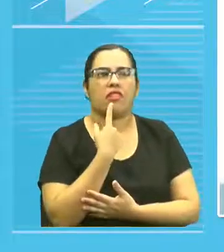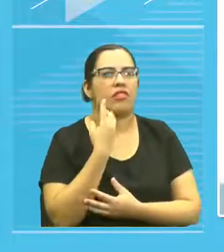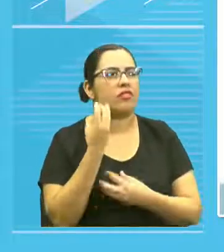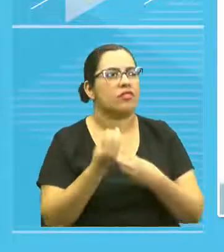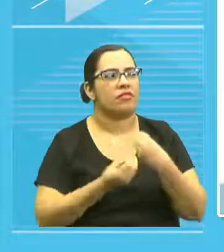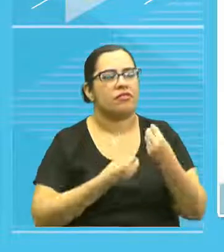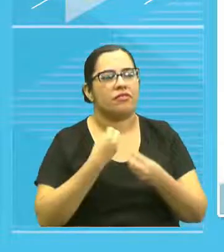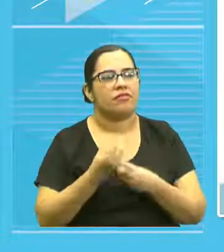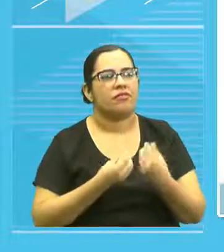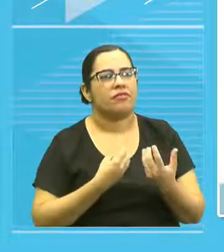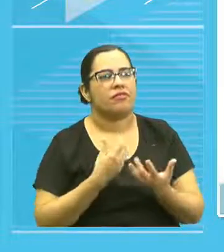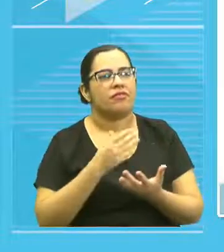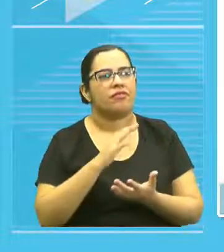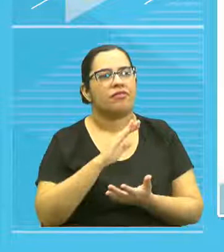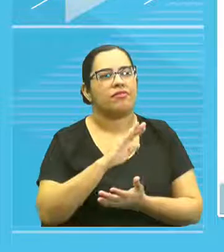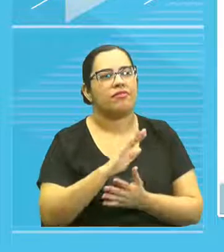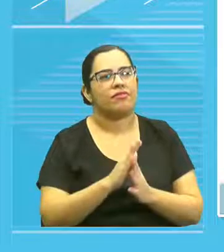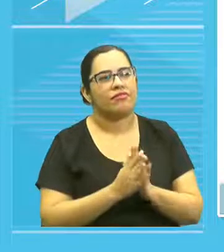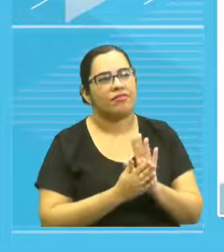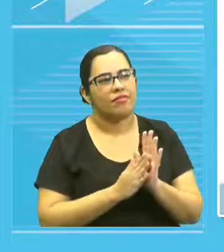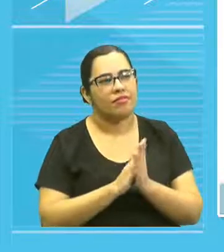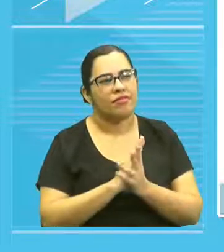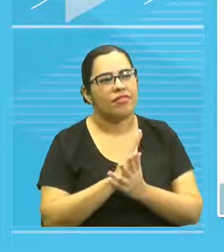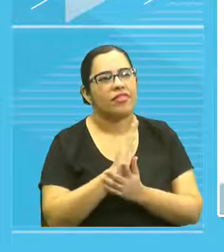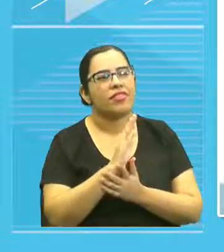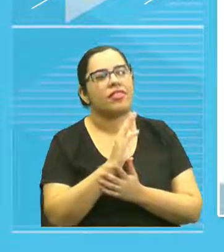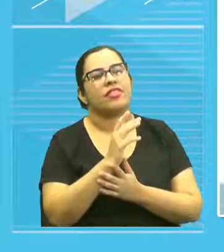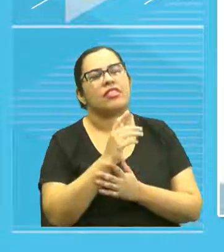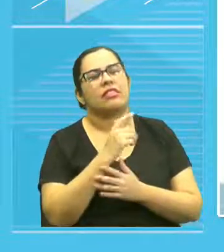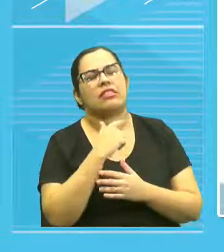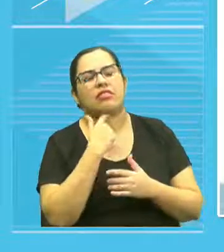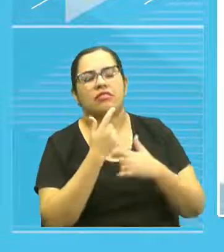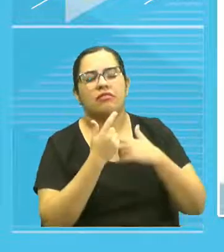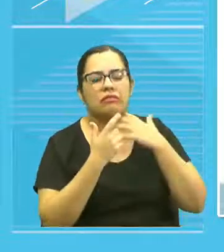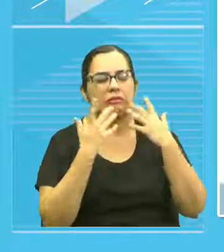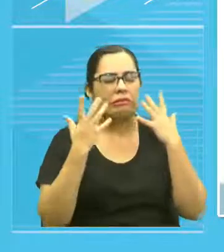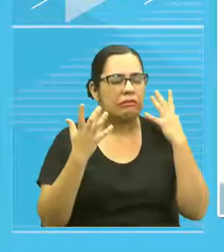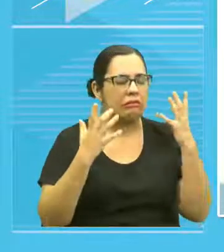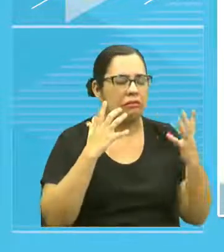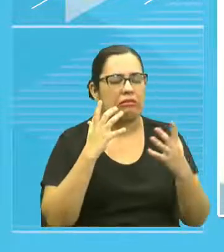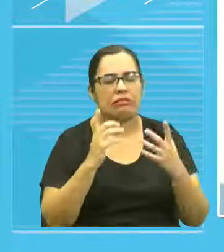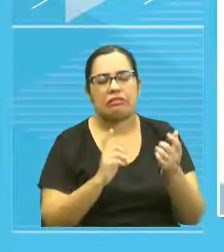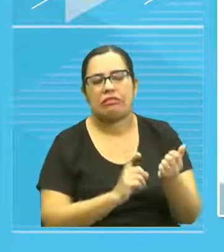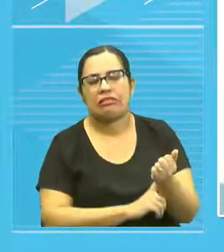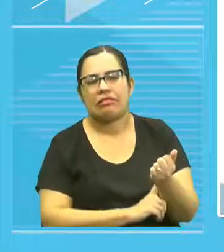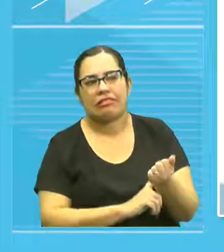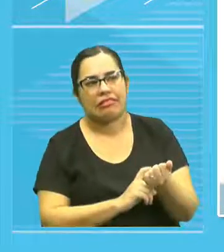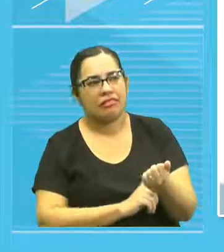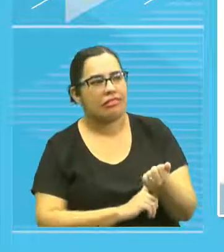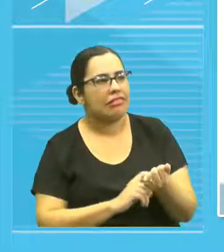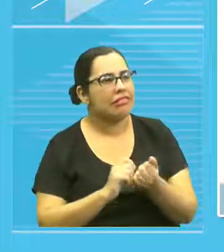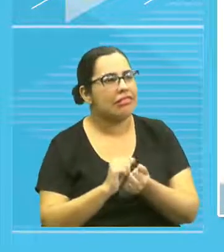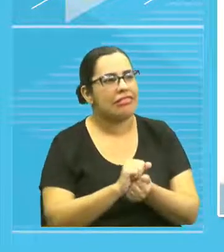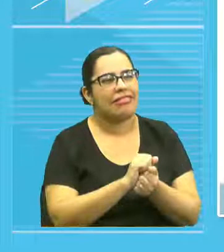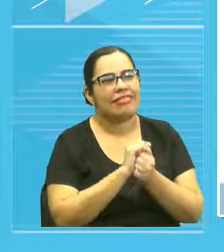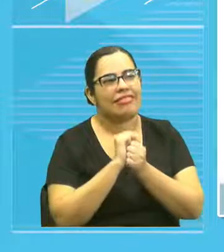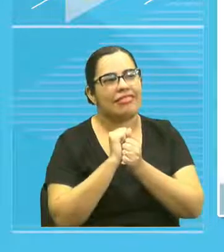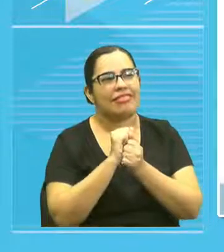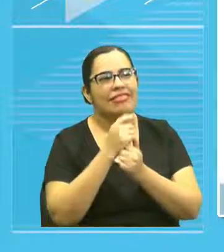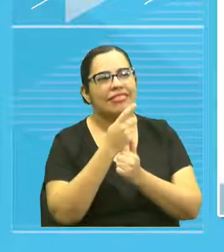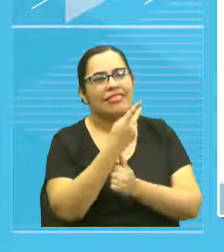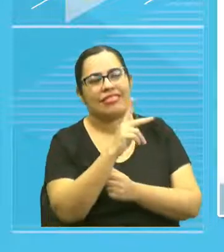sobre teu corpo e duvidei e me arrastei e te Arranhei e me agarrei nos teus